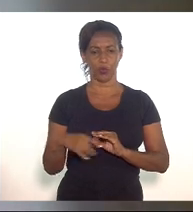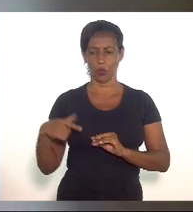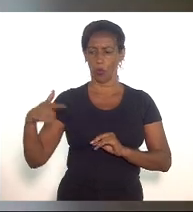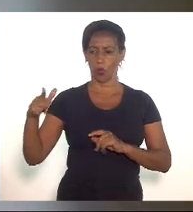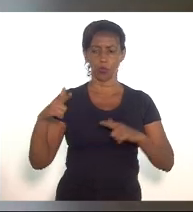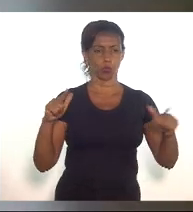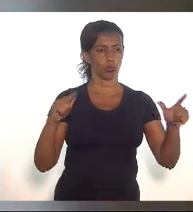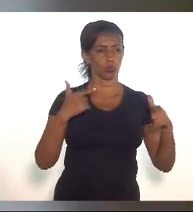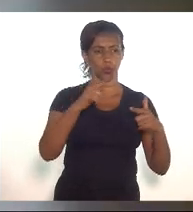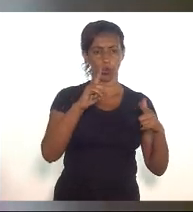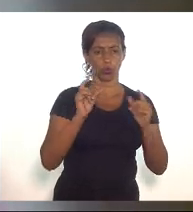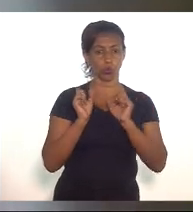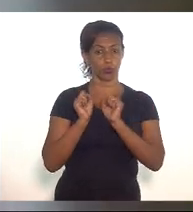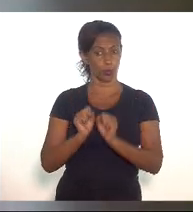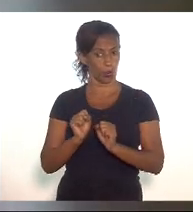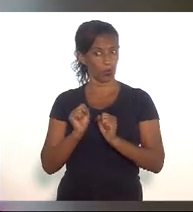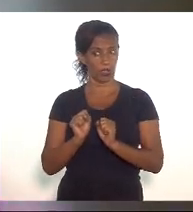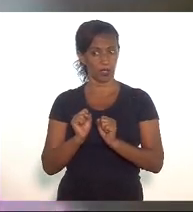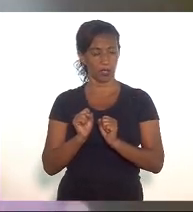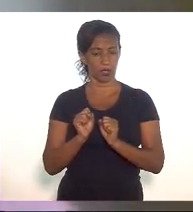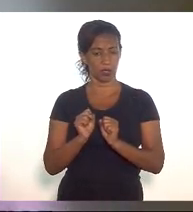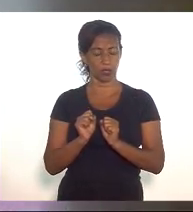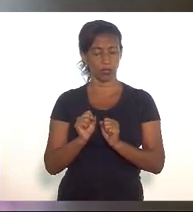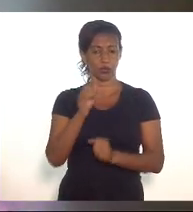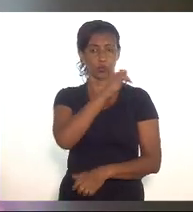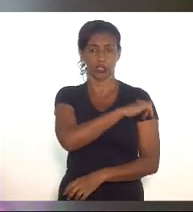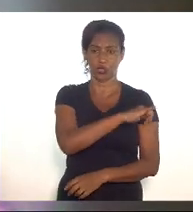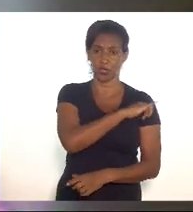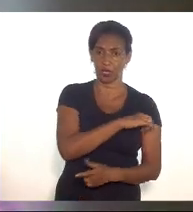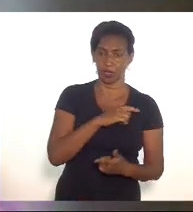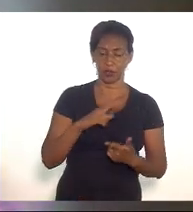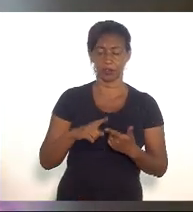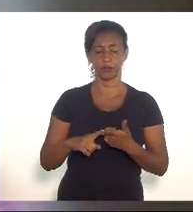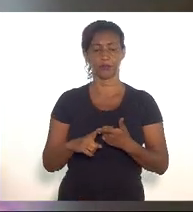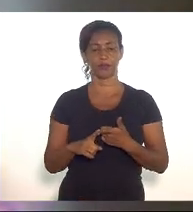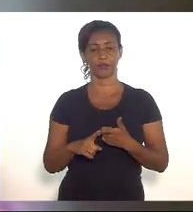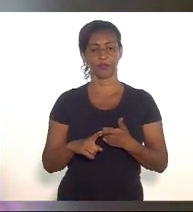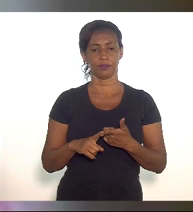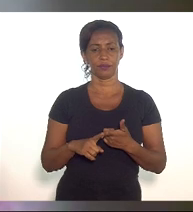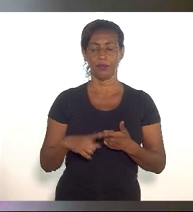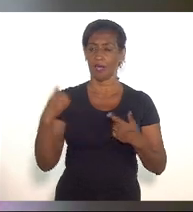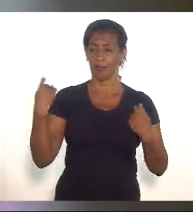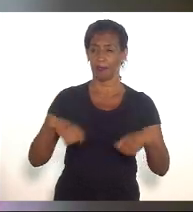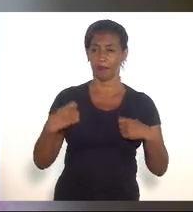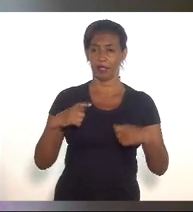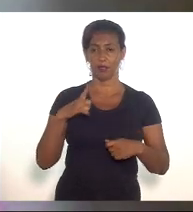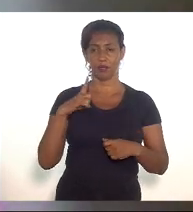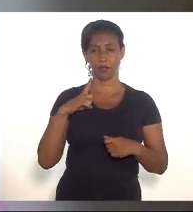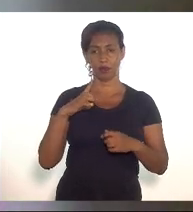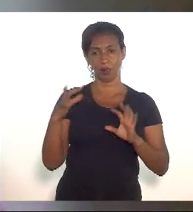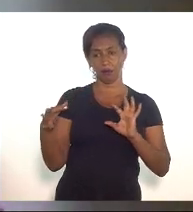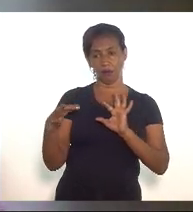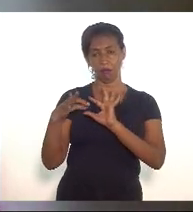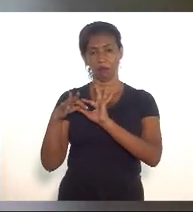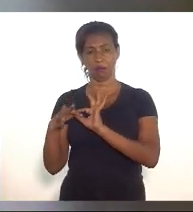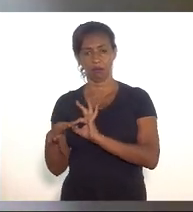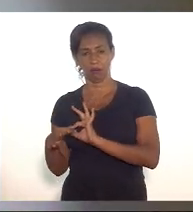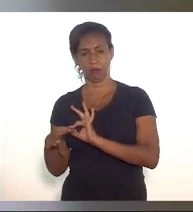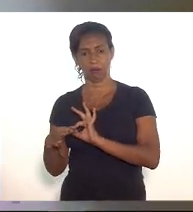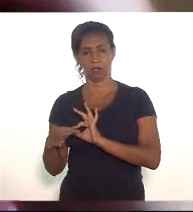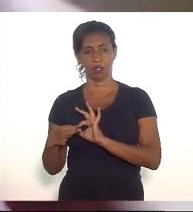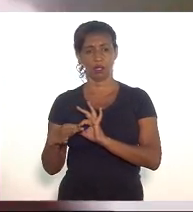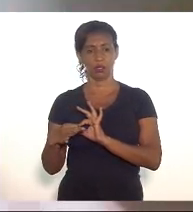outros poderes constituídos no Rio de Janeiro. É preciso ter articulação com